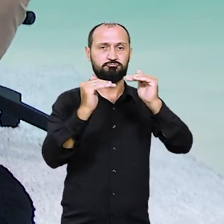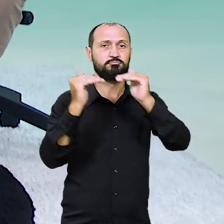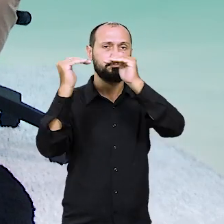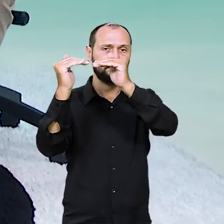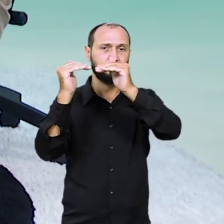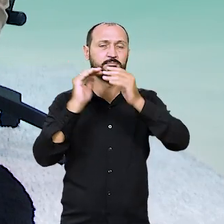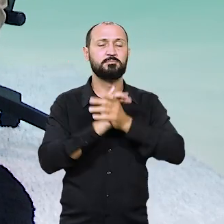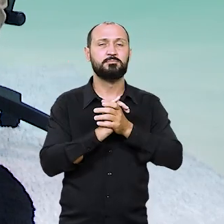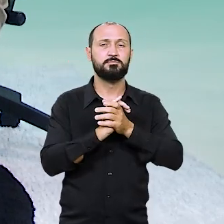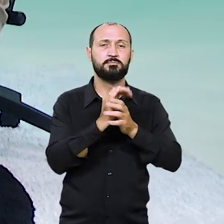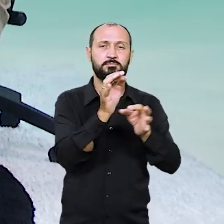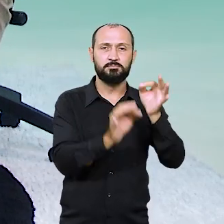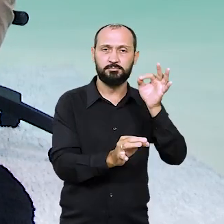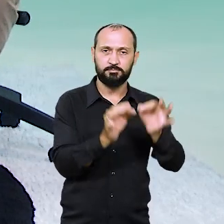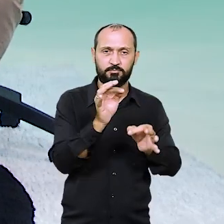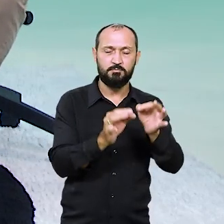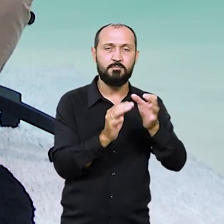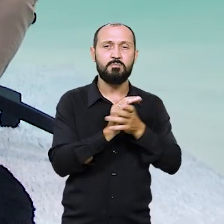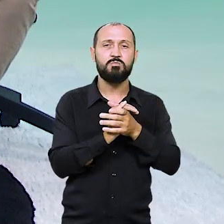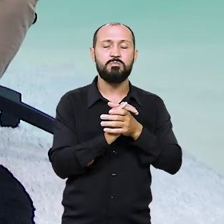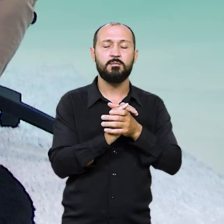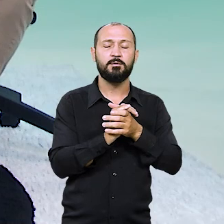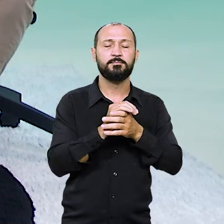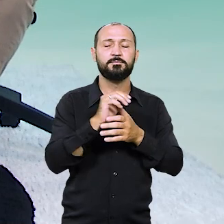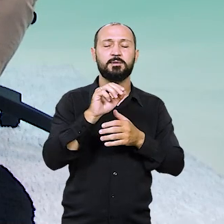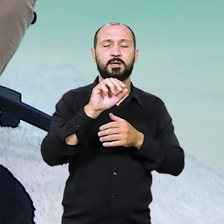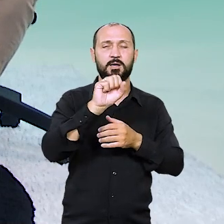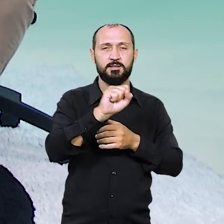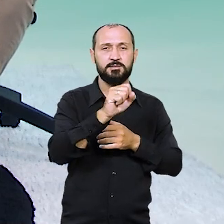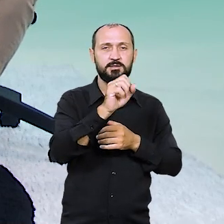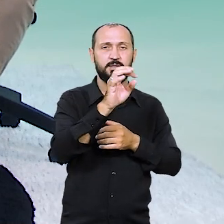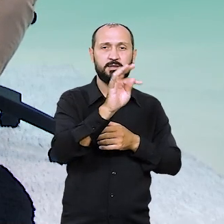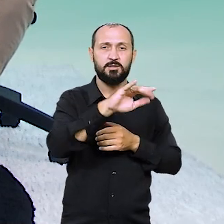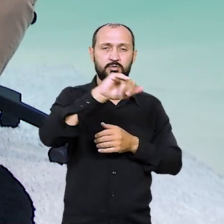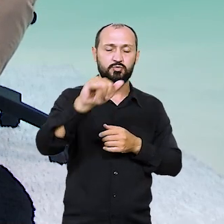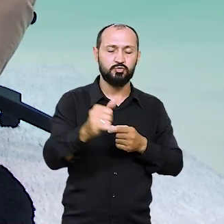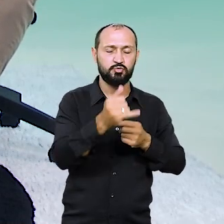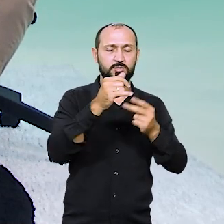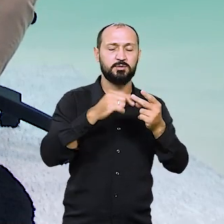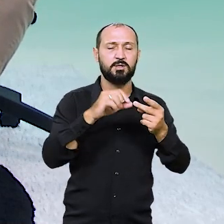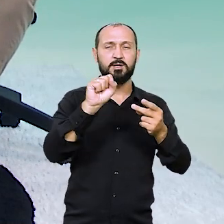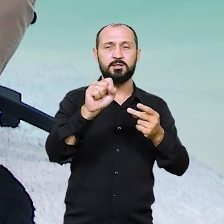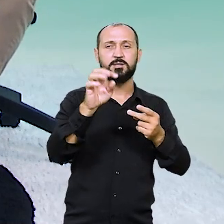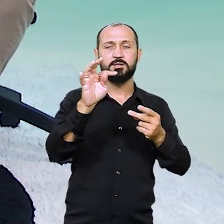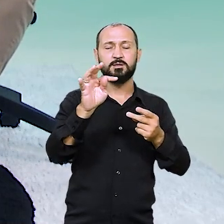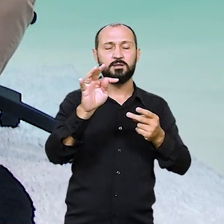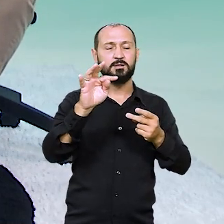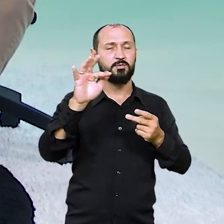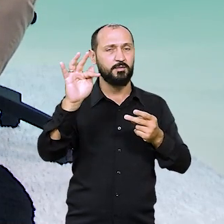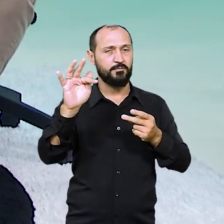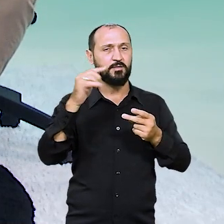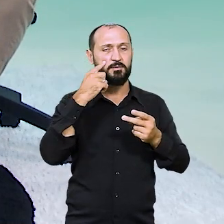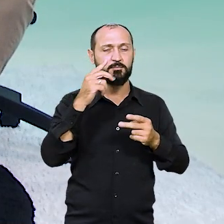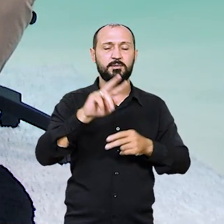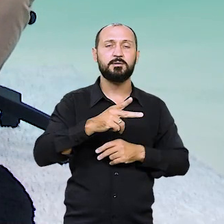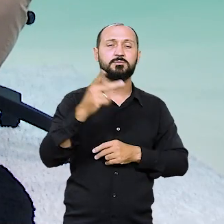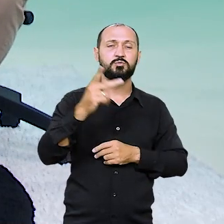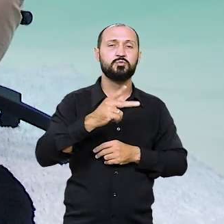instâncias no judiciário brasileiro, né? O STJ e o STF não são exatamente uma terceira instância, né? Mas cuidam